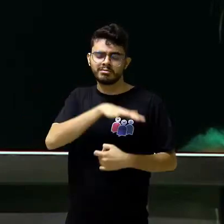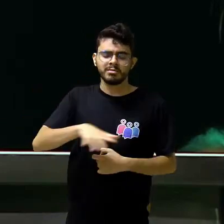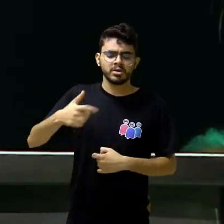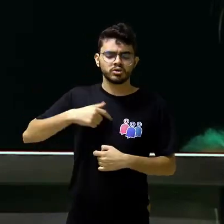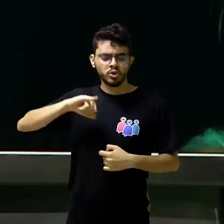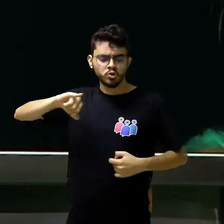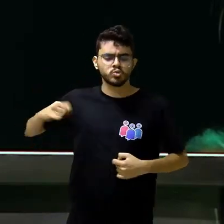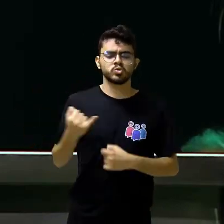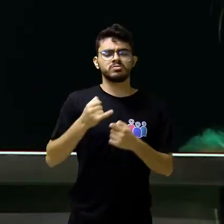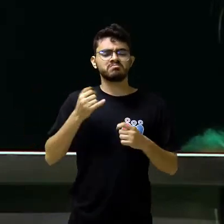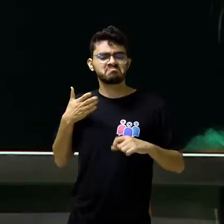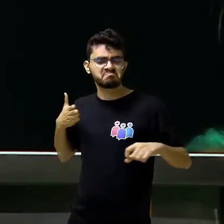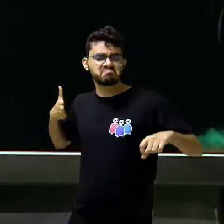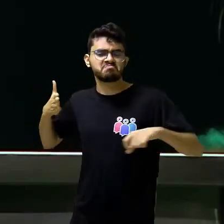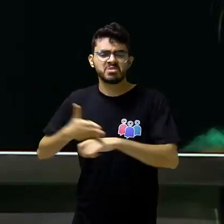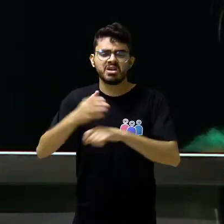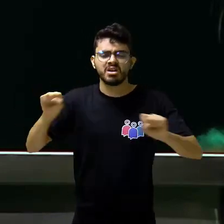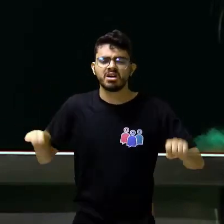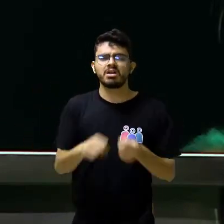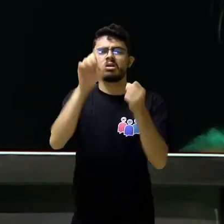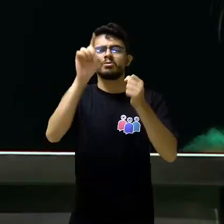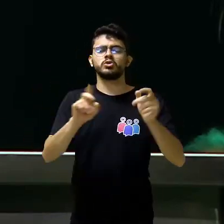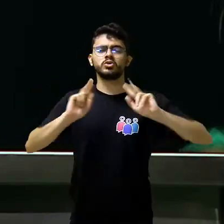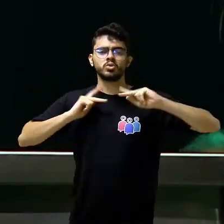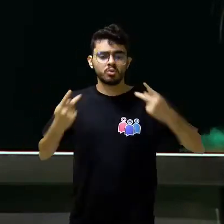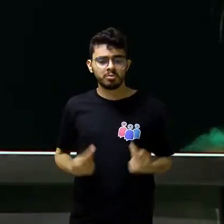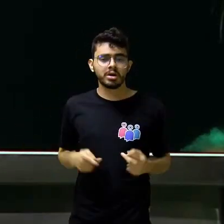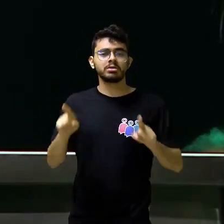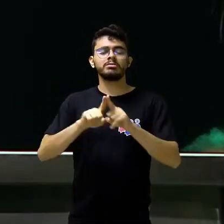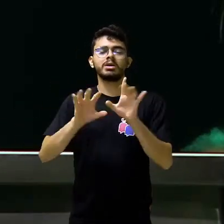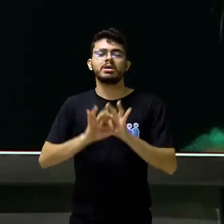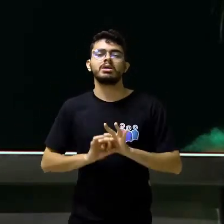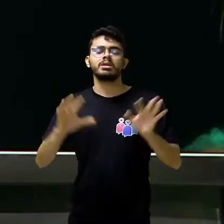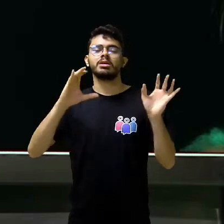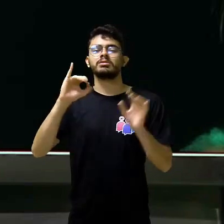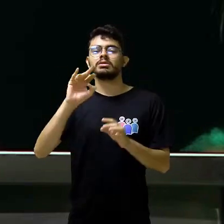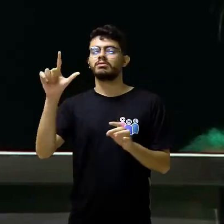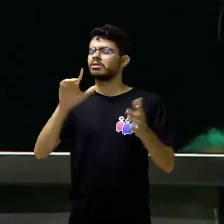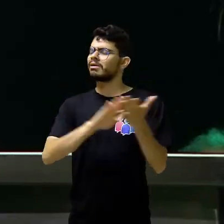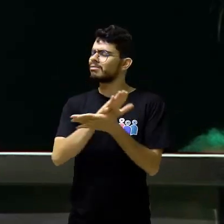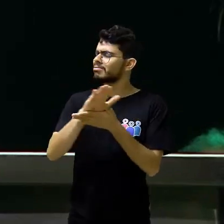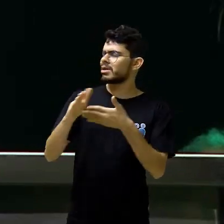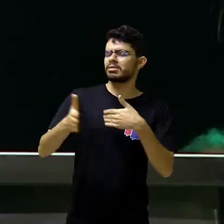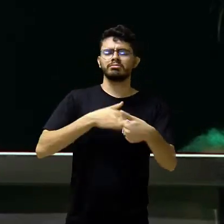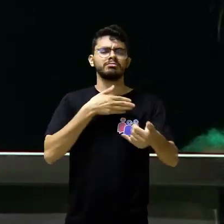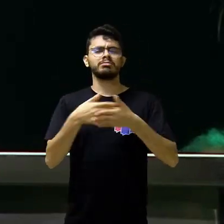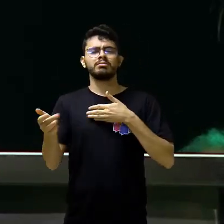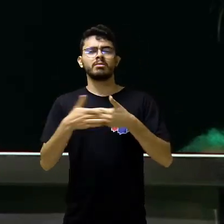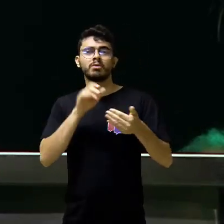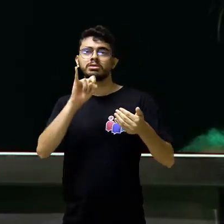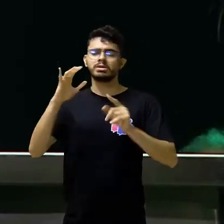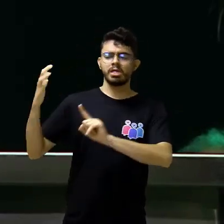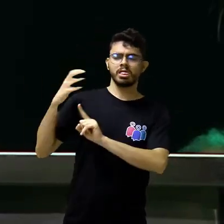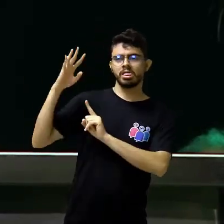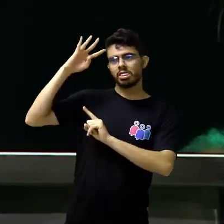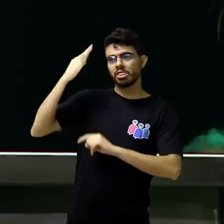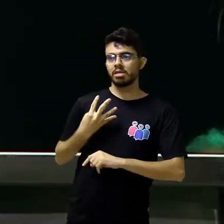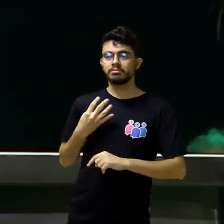para violar direitos humanos e liberdades civis, mesmo sob